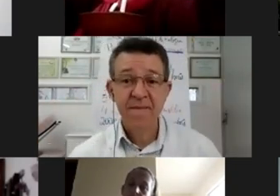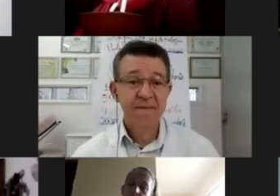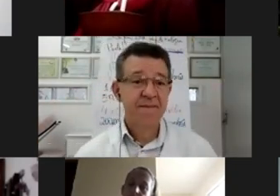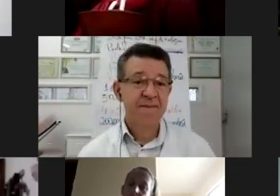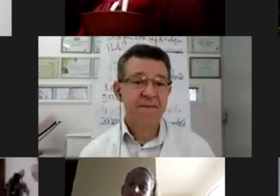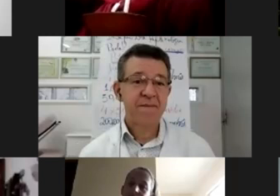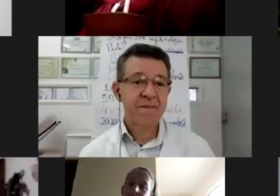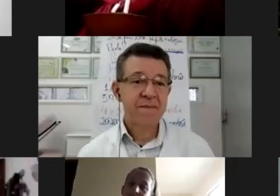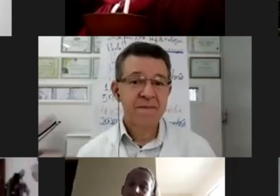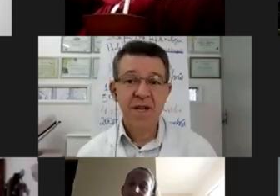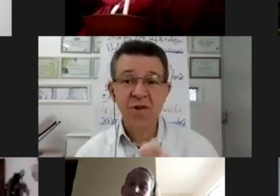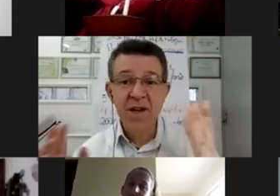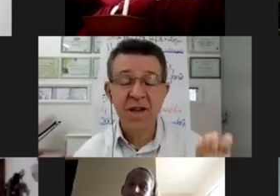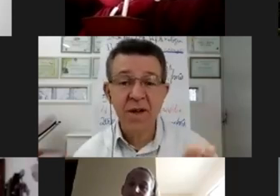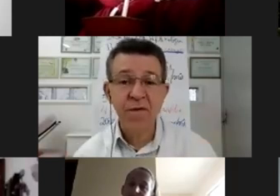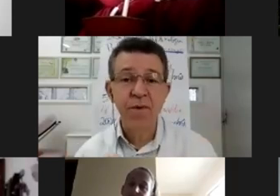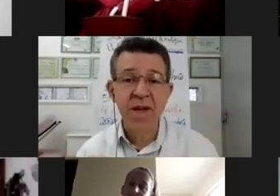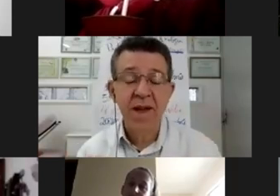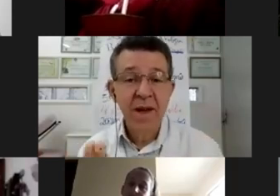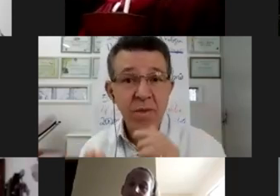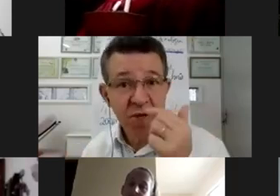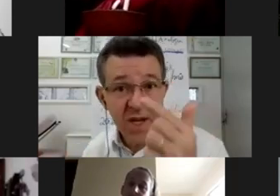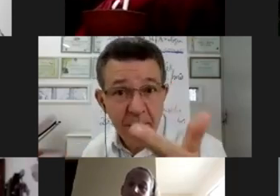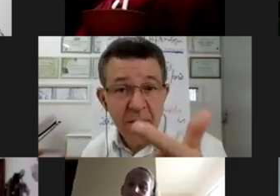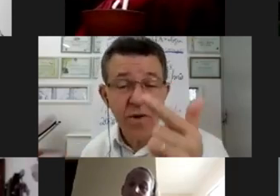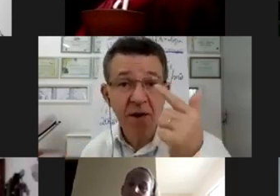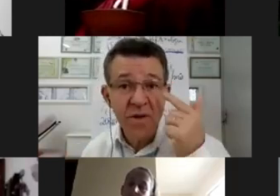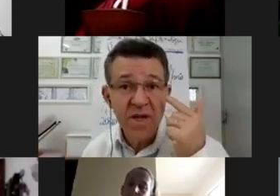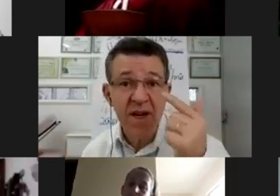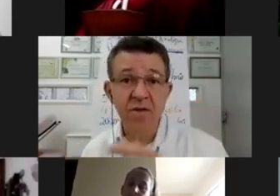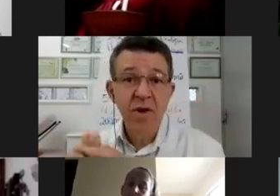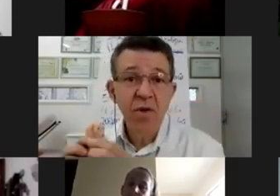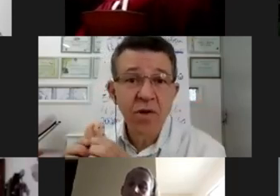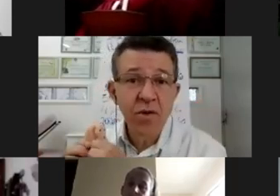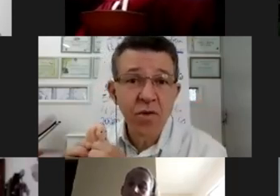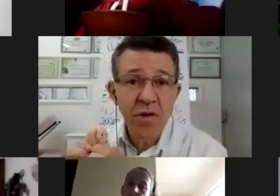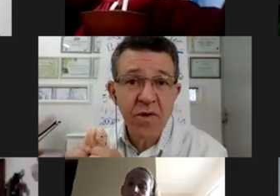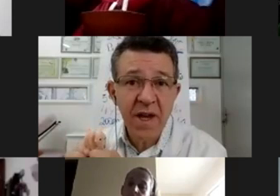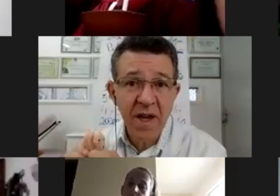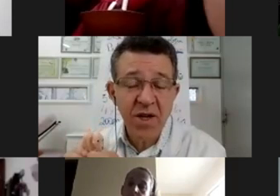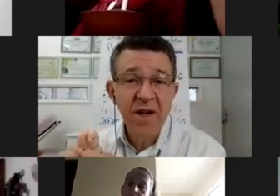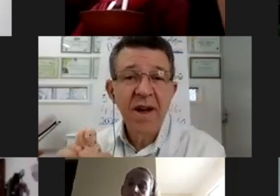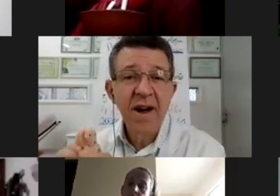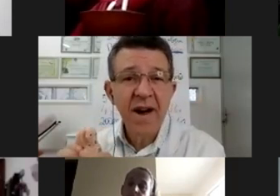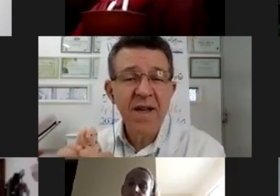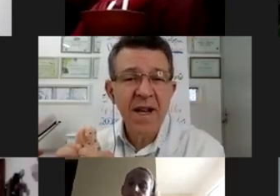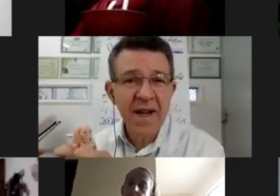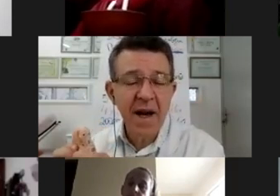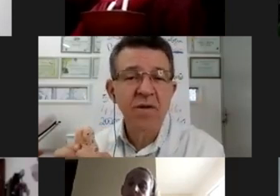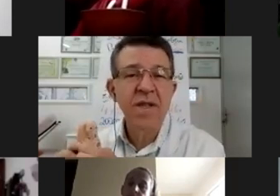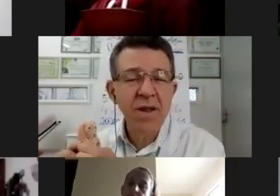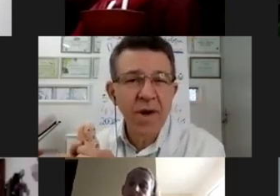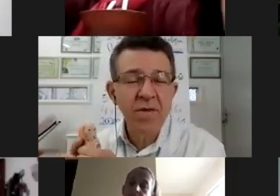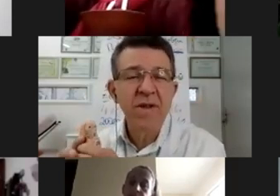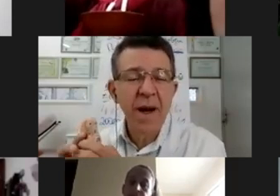fica. Seja o cliente que for. Por quê? Porque eu sempre estou negociando, olho no olho do cliente. Ah, sim, tá